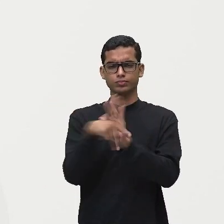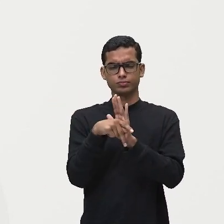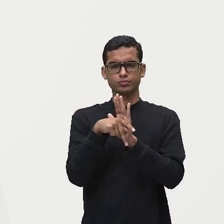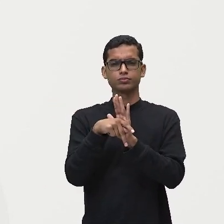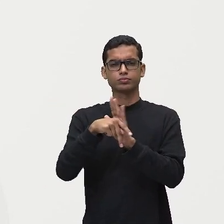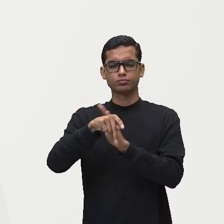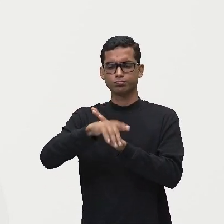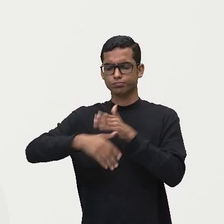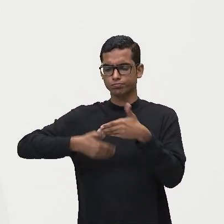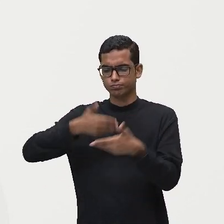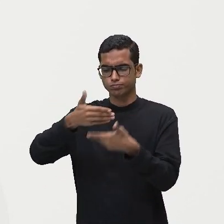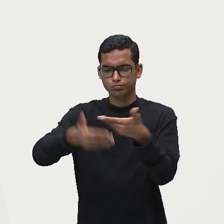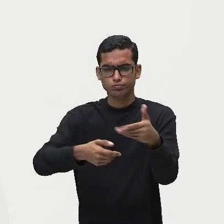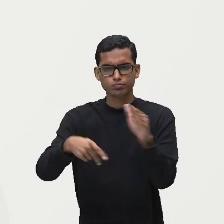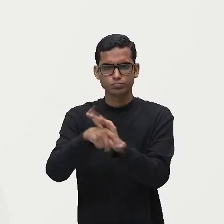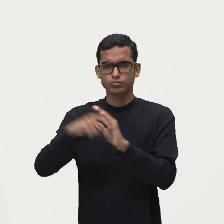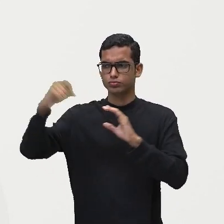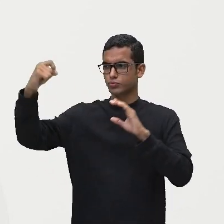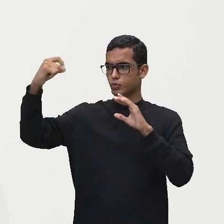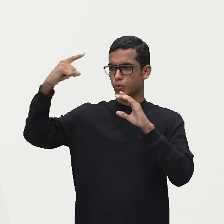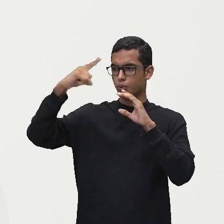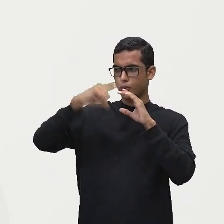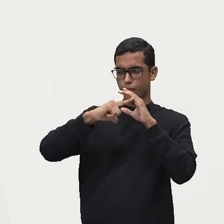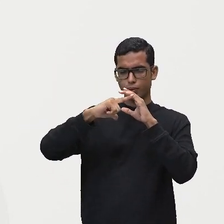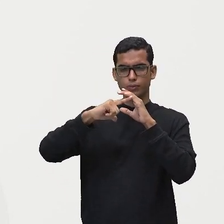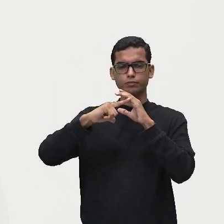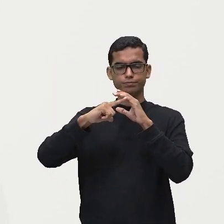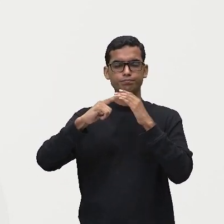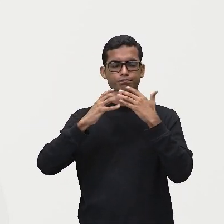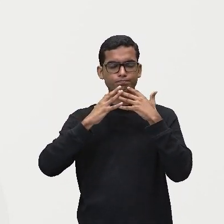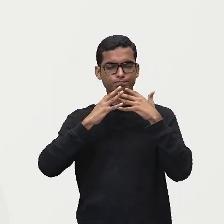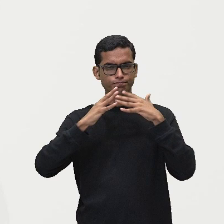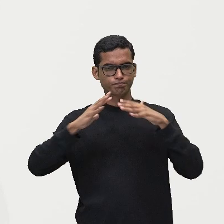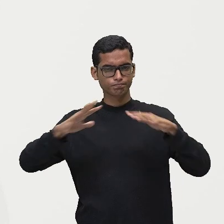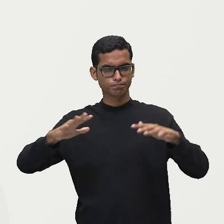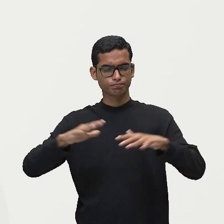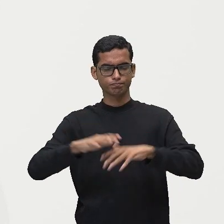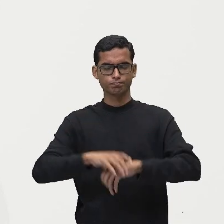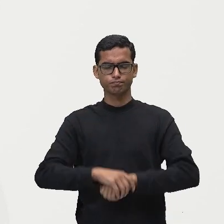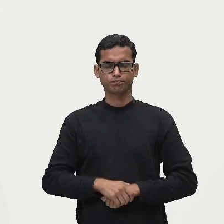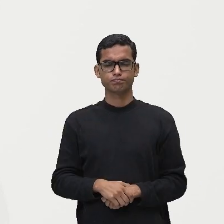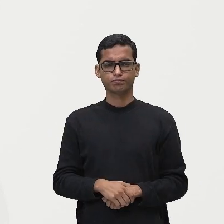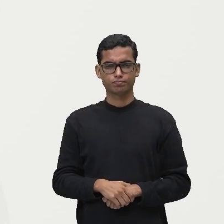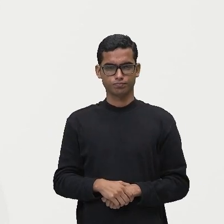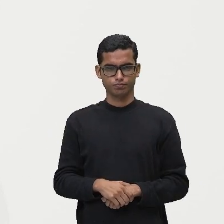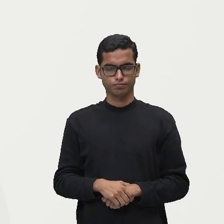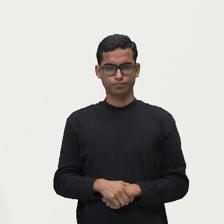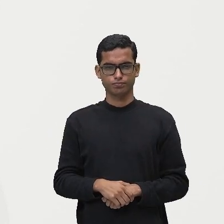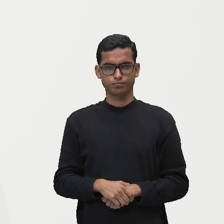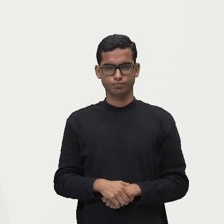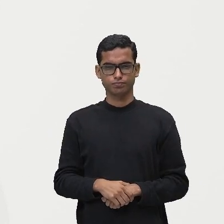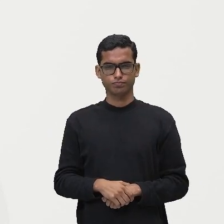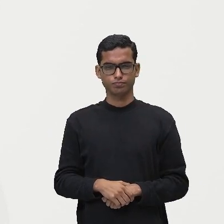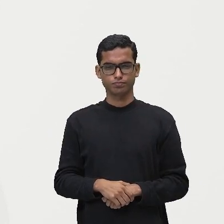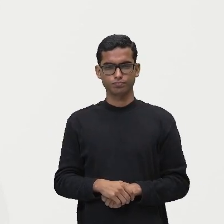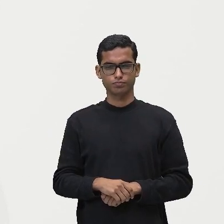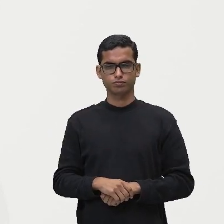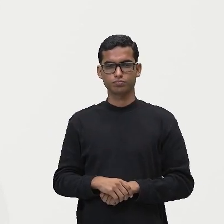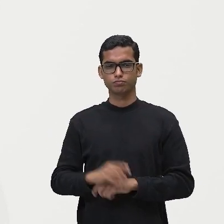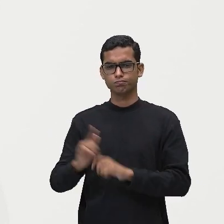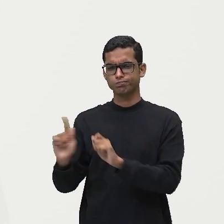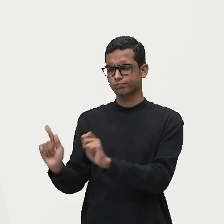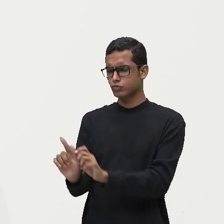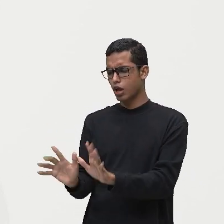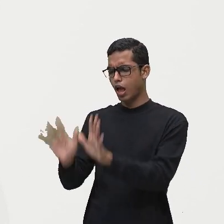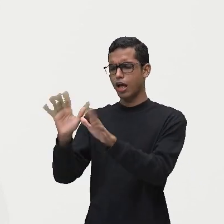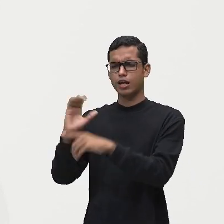desse processo aí do efeito natural, que é o efeito estufa, tá bom? Esse aumento desse